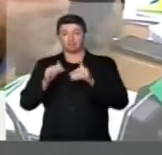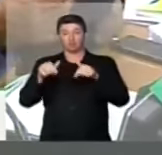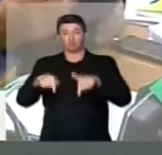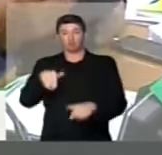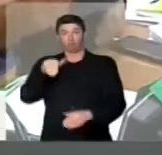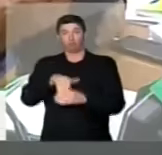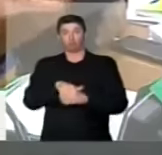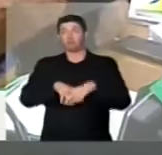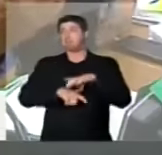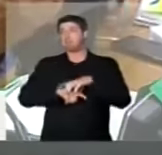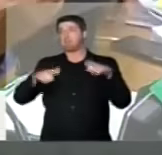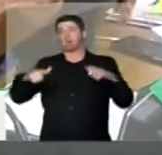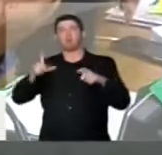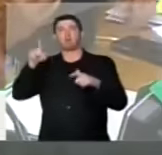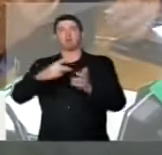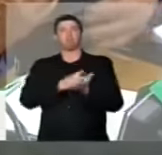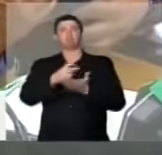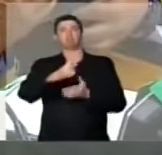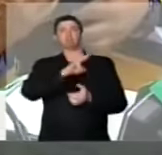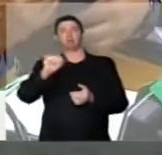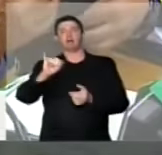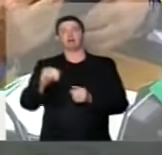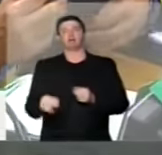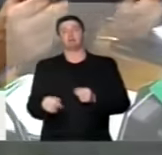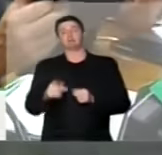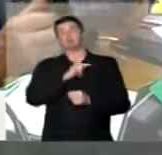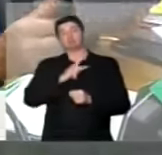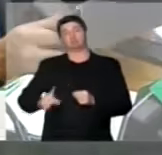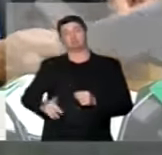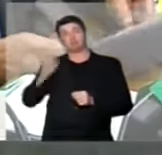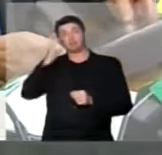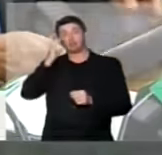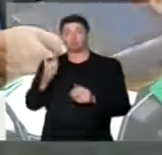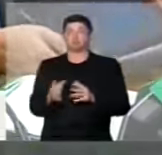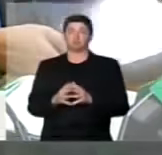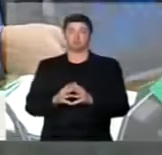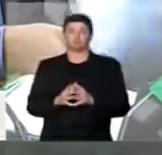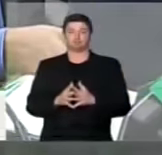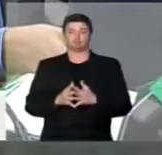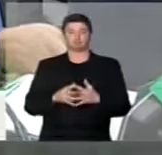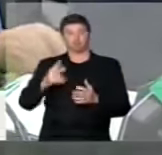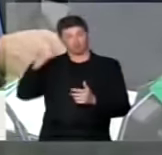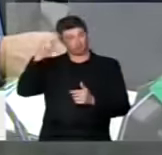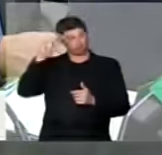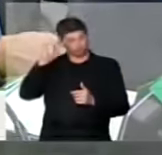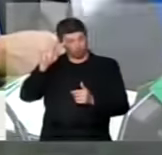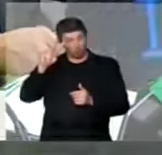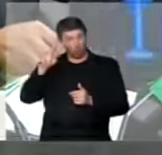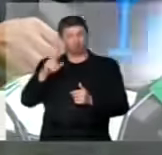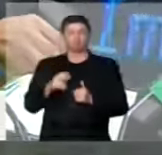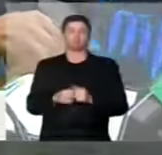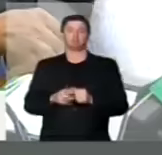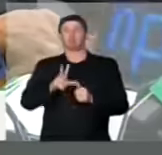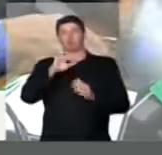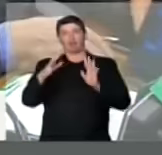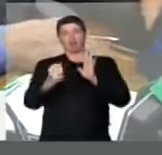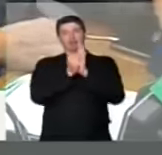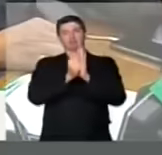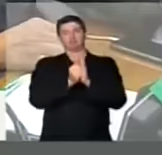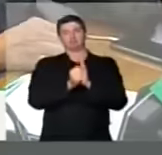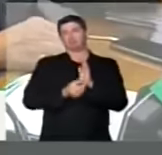votando majoritariamente pelo impeachment da presidente Dilma Rousseff. E a história nos marcará para sempre